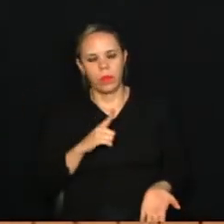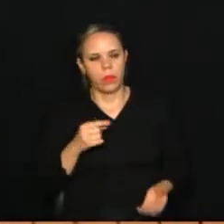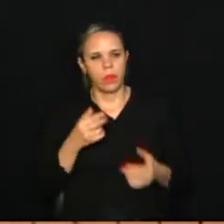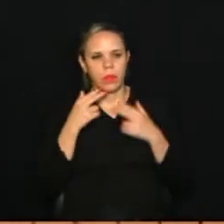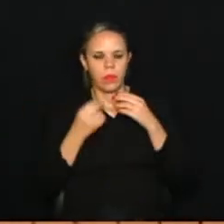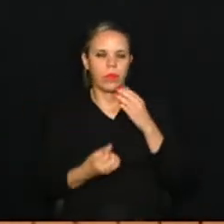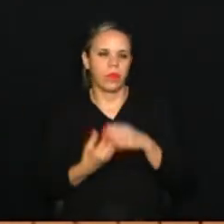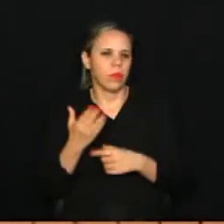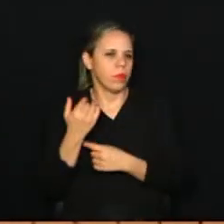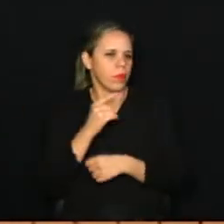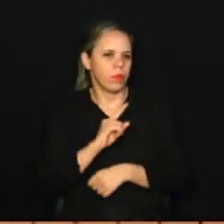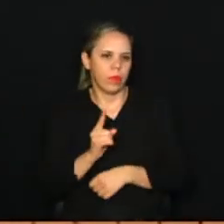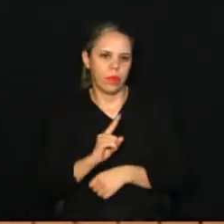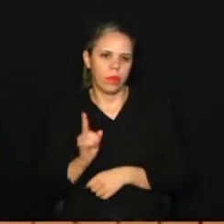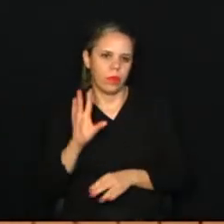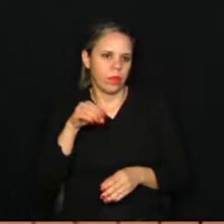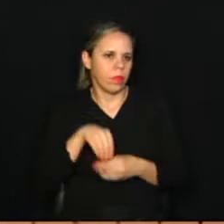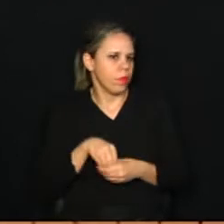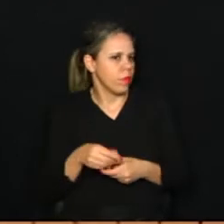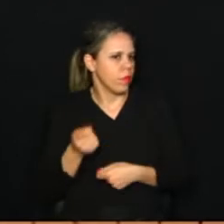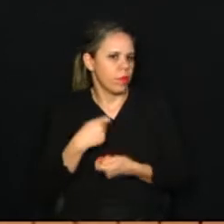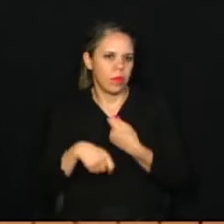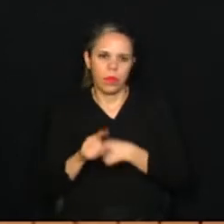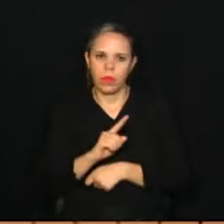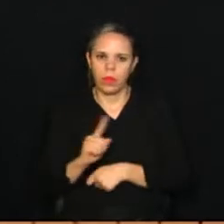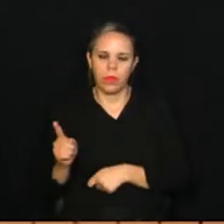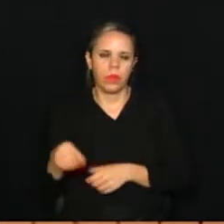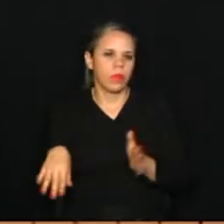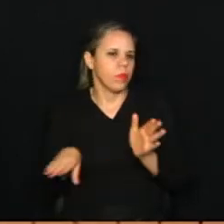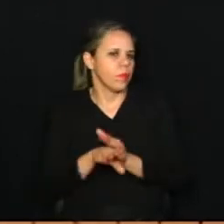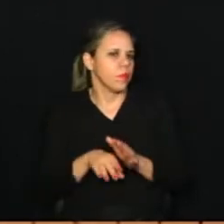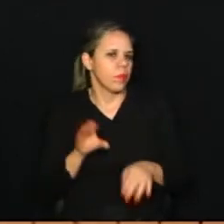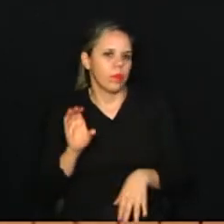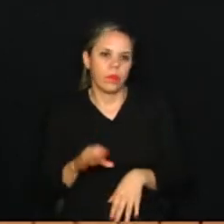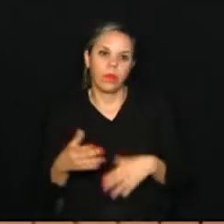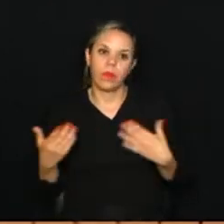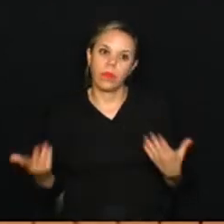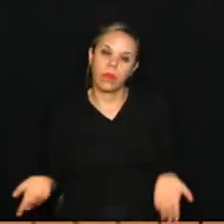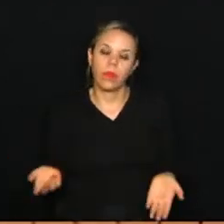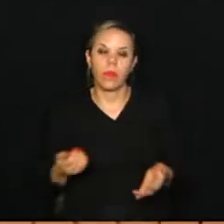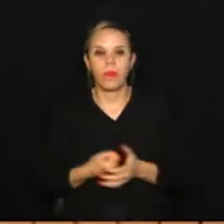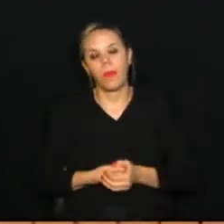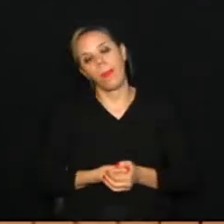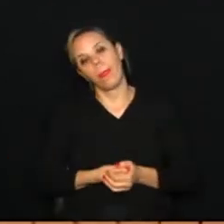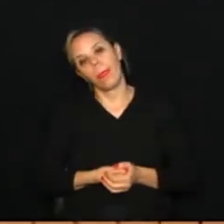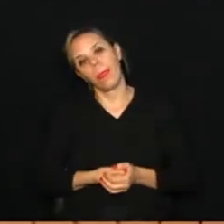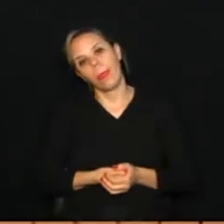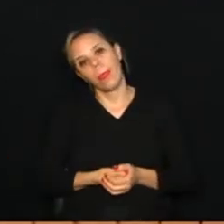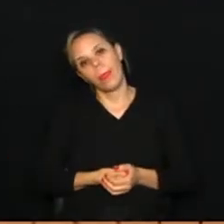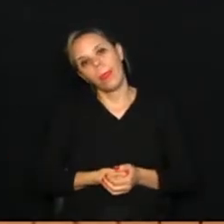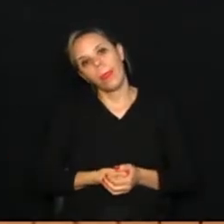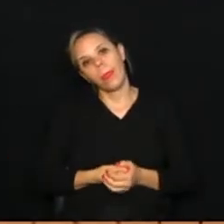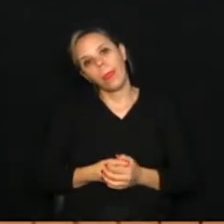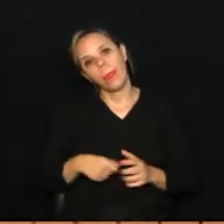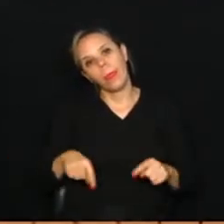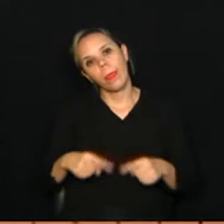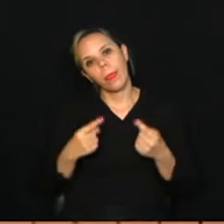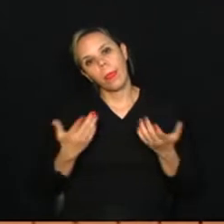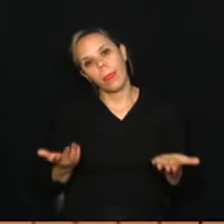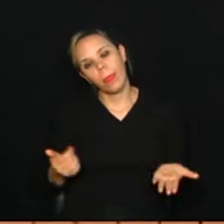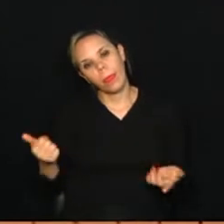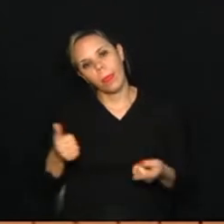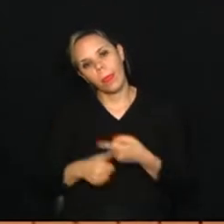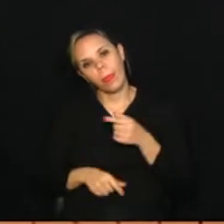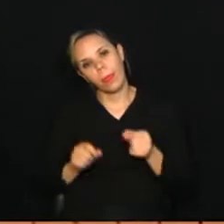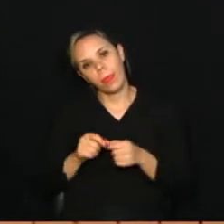inovação tecnológica dentro da administração e isso não chegar para o cidadão. Então, esse é o maior desafio, né? Primeiro, fazer